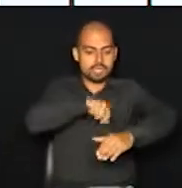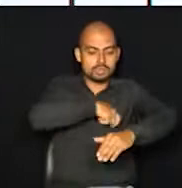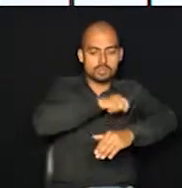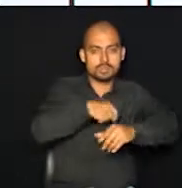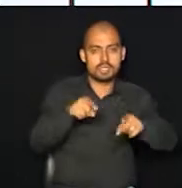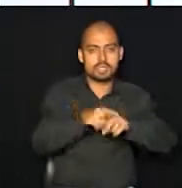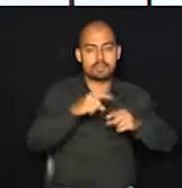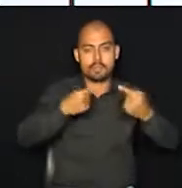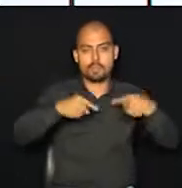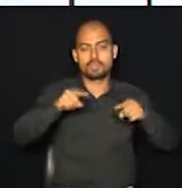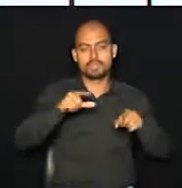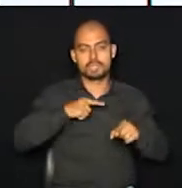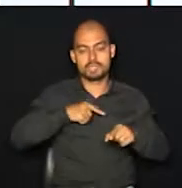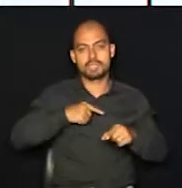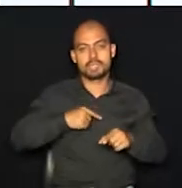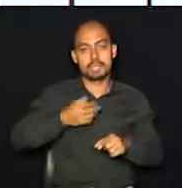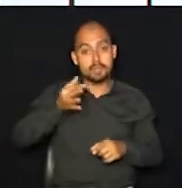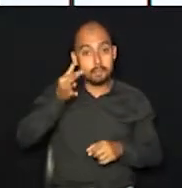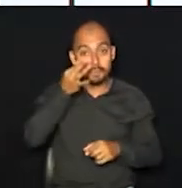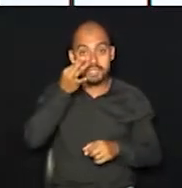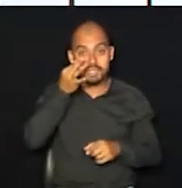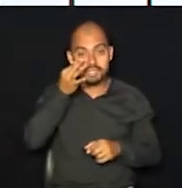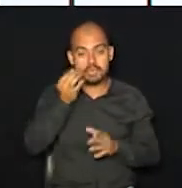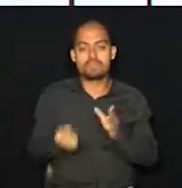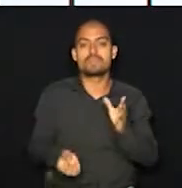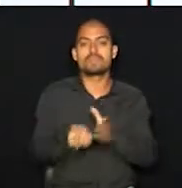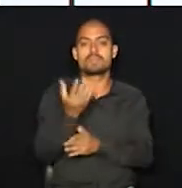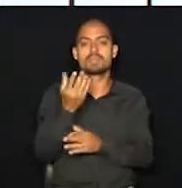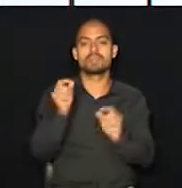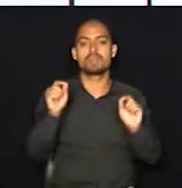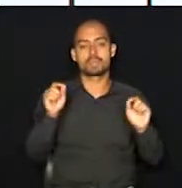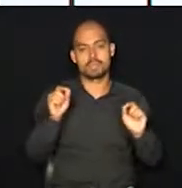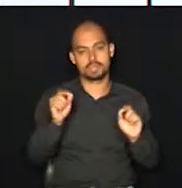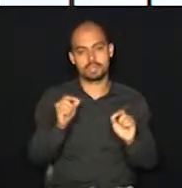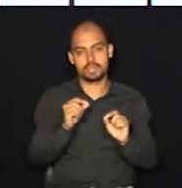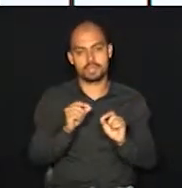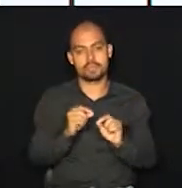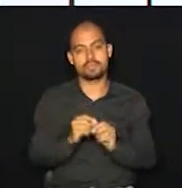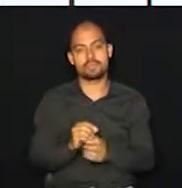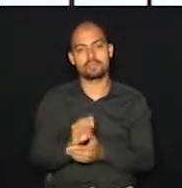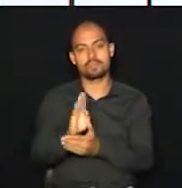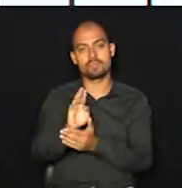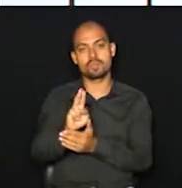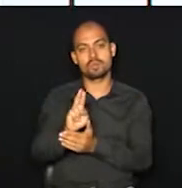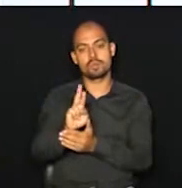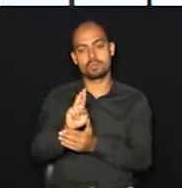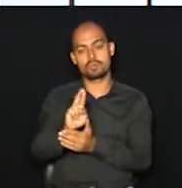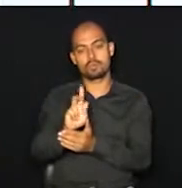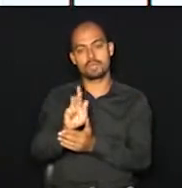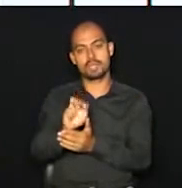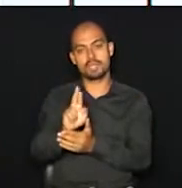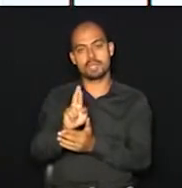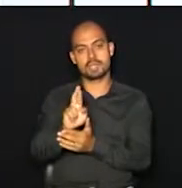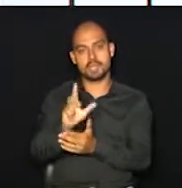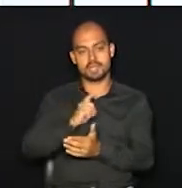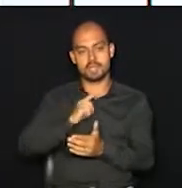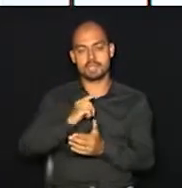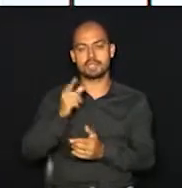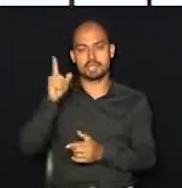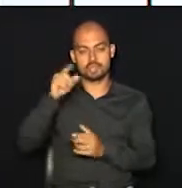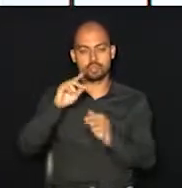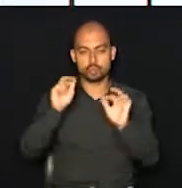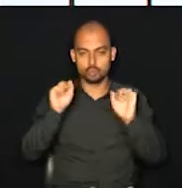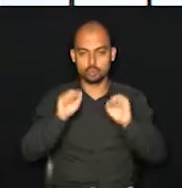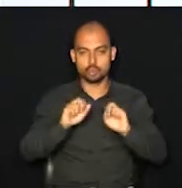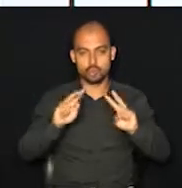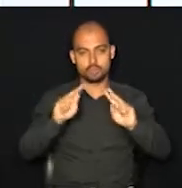evento presencial que começa hoje, é o Burger and Beer, que acontece no Shopping Galeria, no